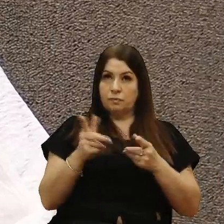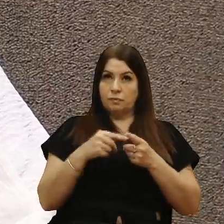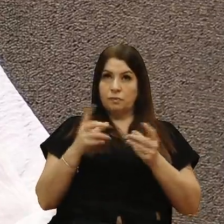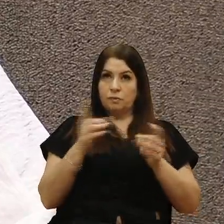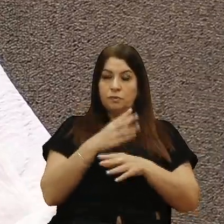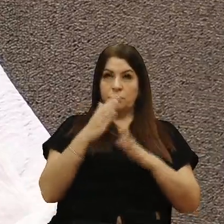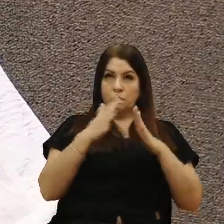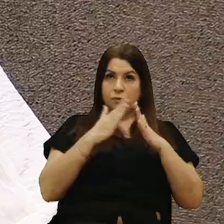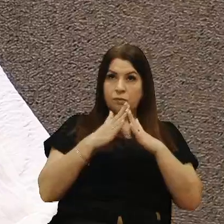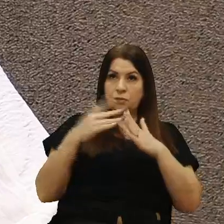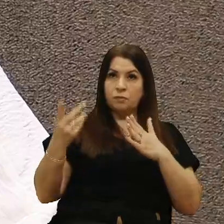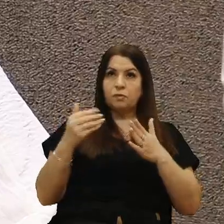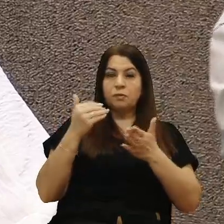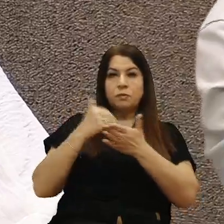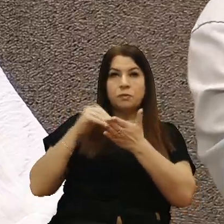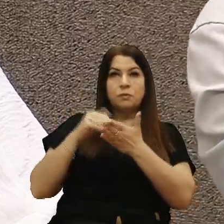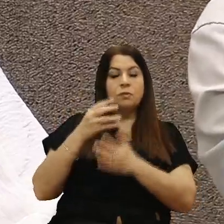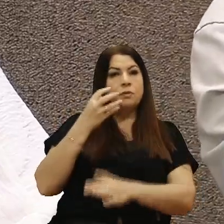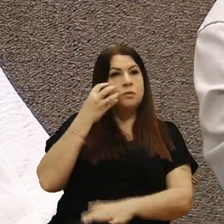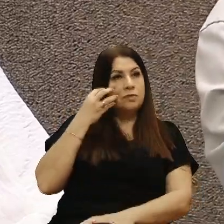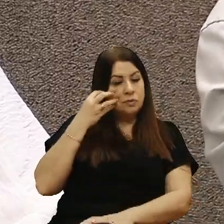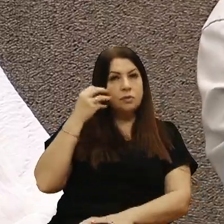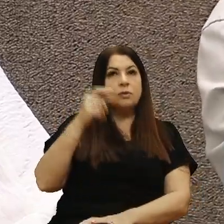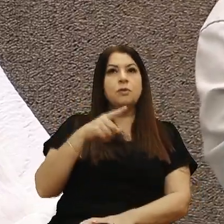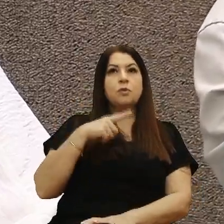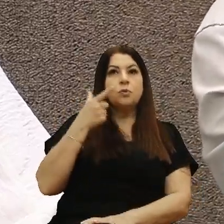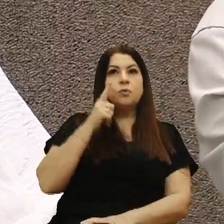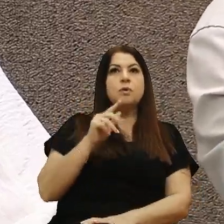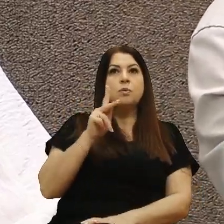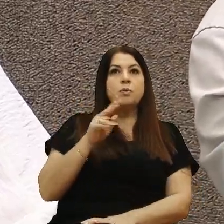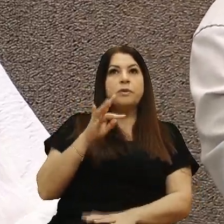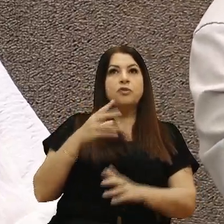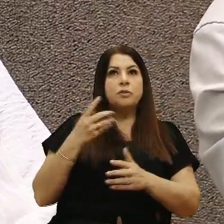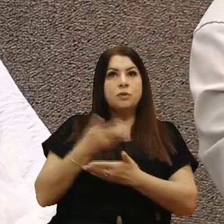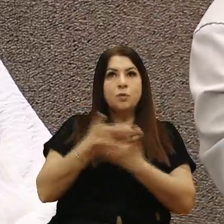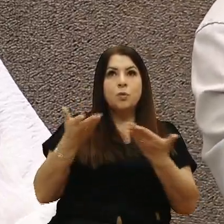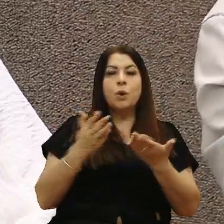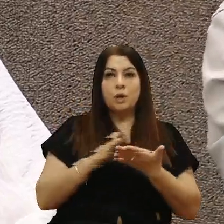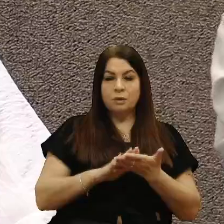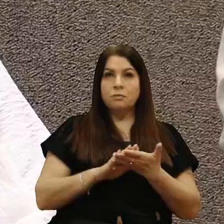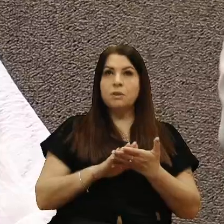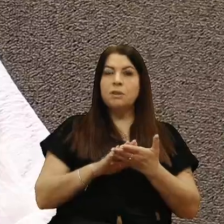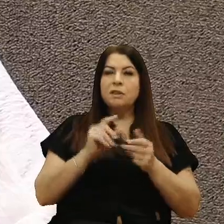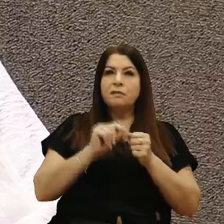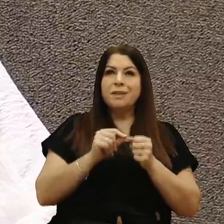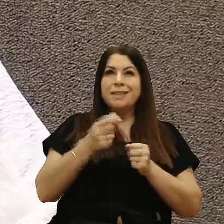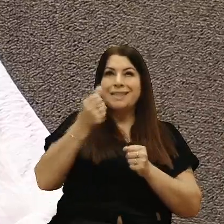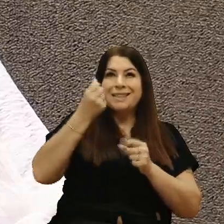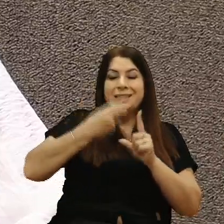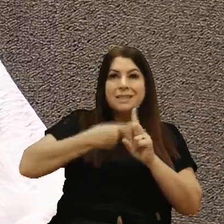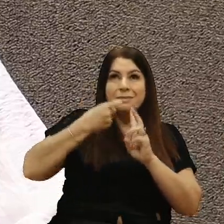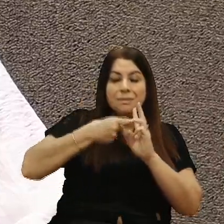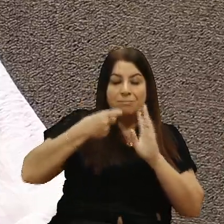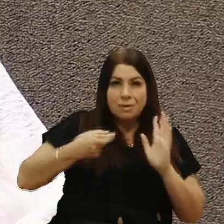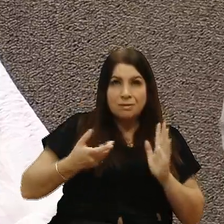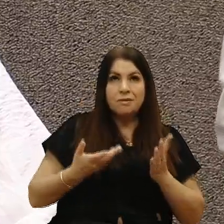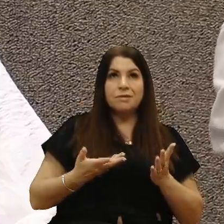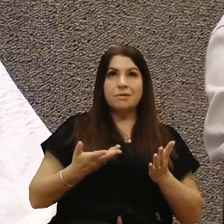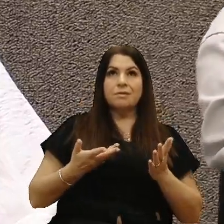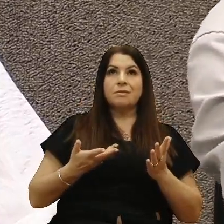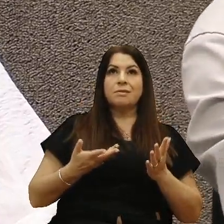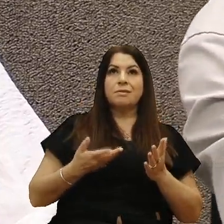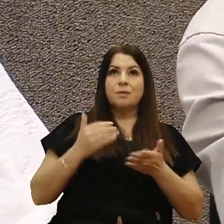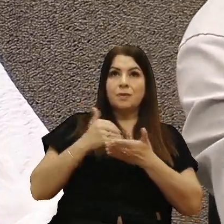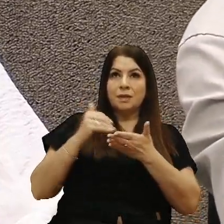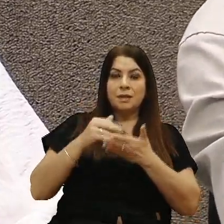casa. O secretário Jack conseguiu o kit da casa de imediato, né, e fazem 6 meses, né, esse secretário,